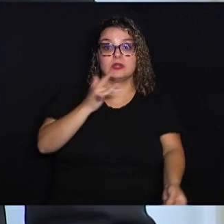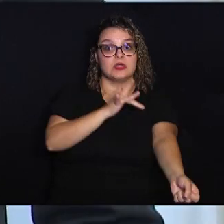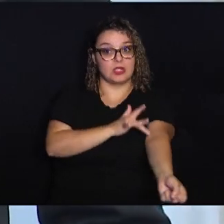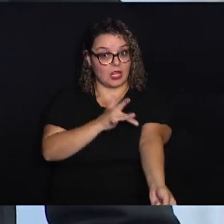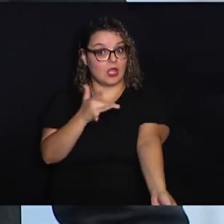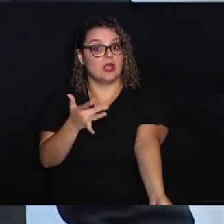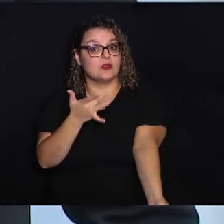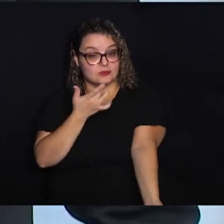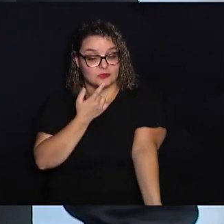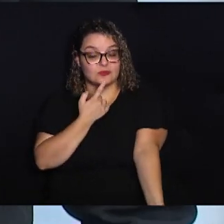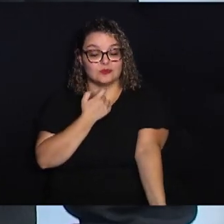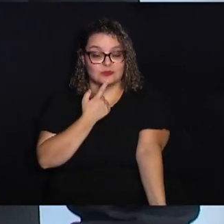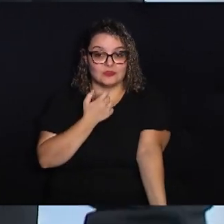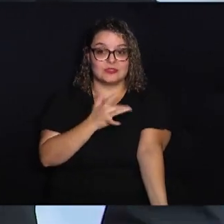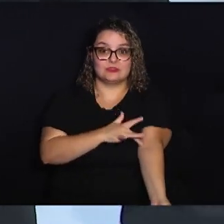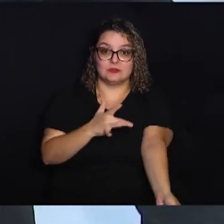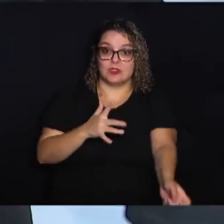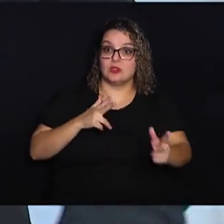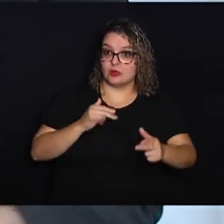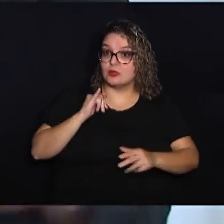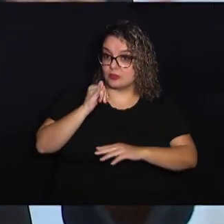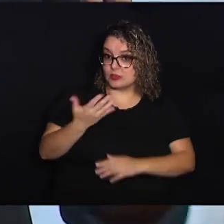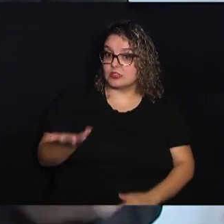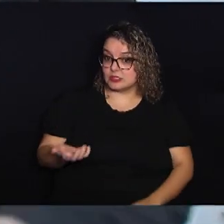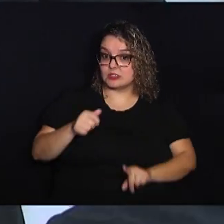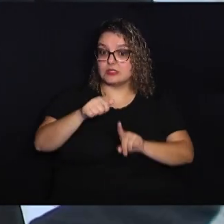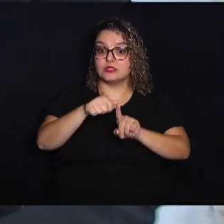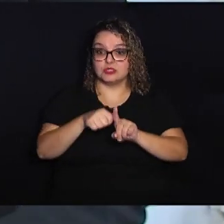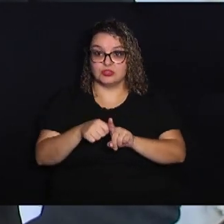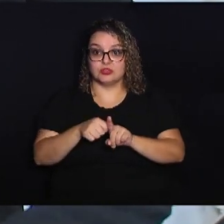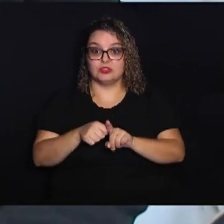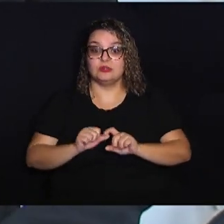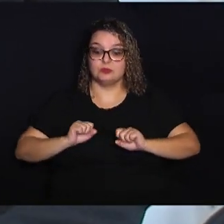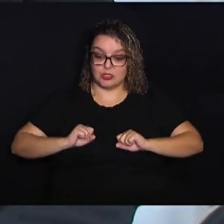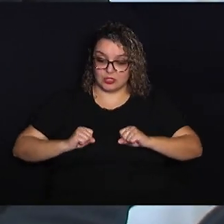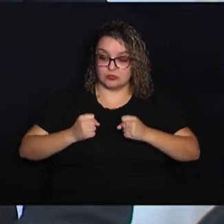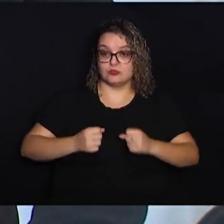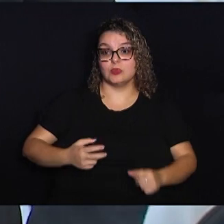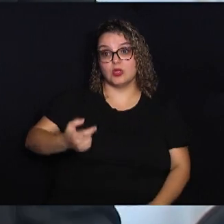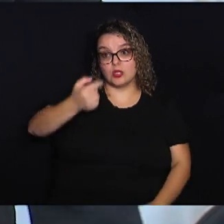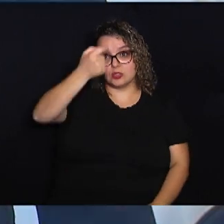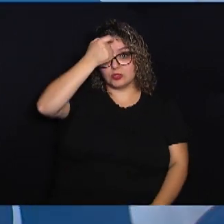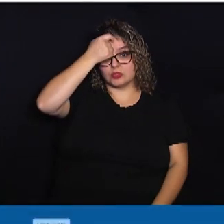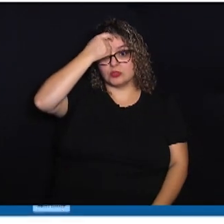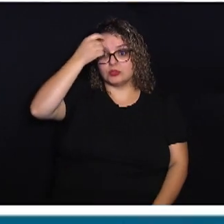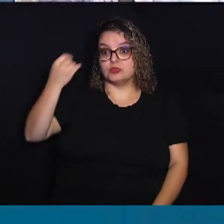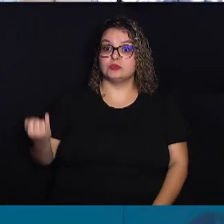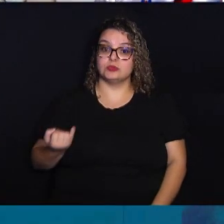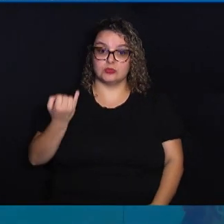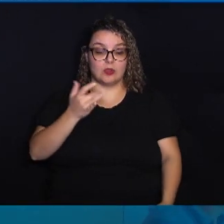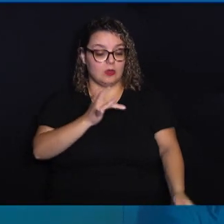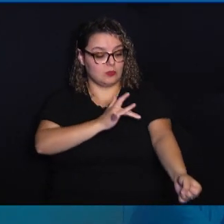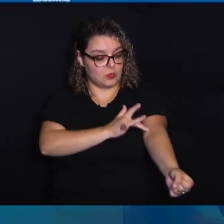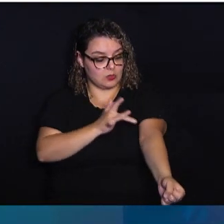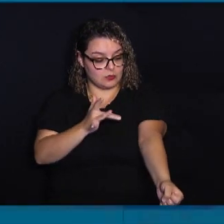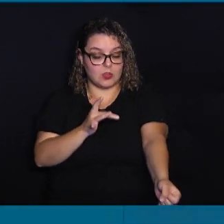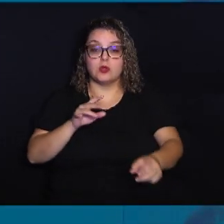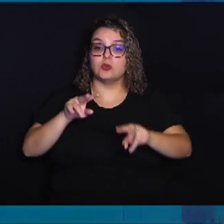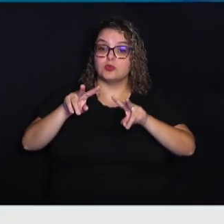sangue. E como você mesmo colocou, esse mês é um mês dedicado à conscientização sobre a importância da doação, um